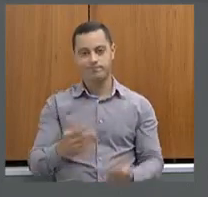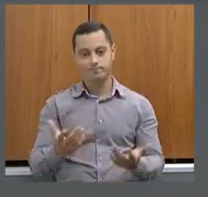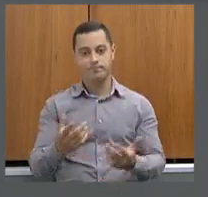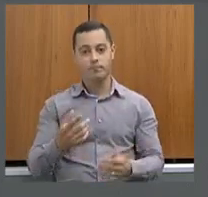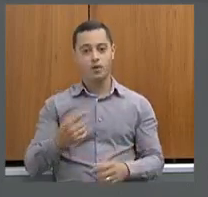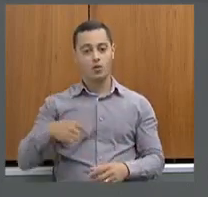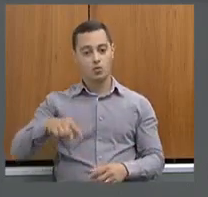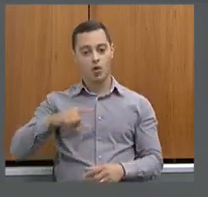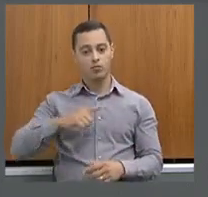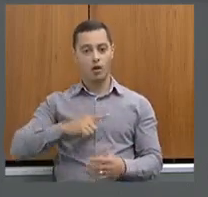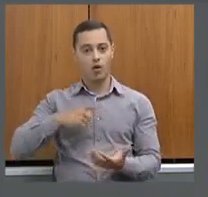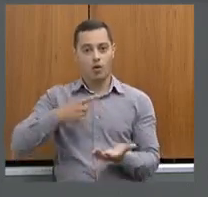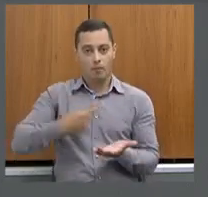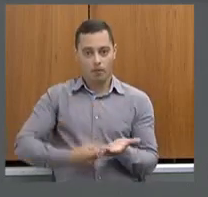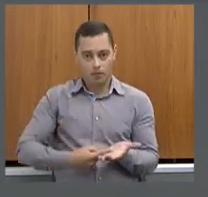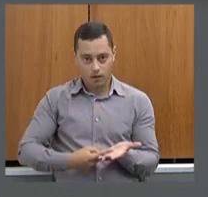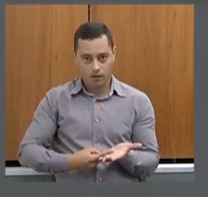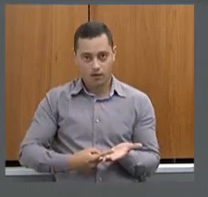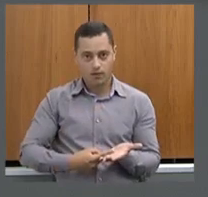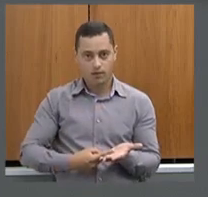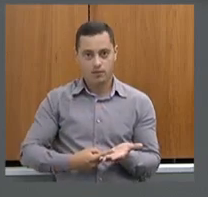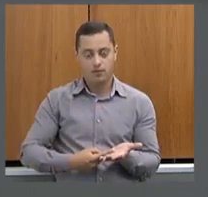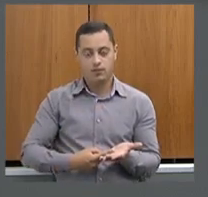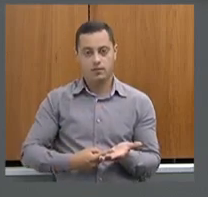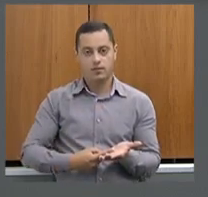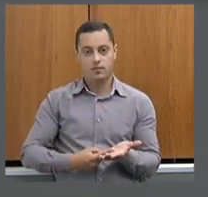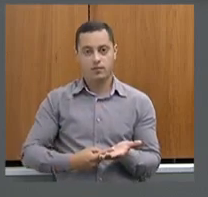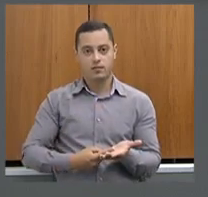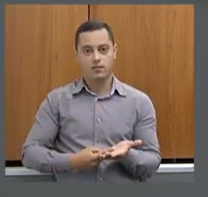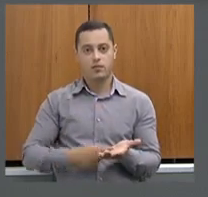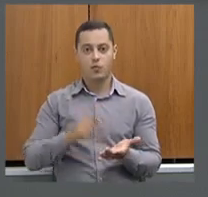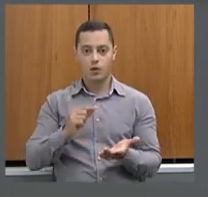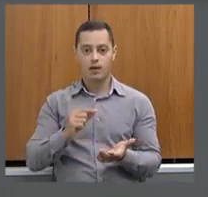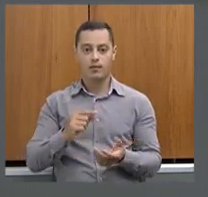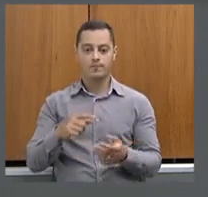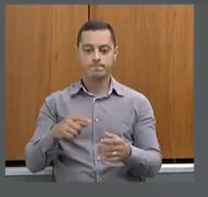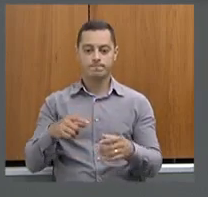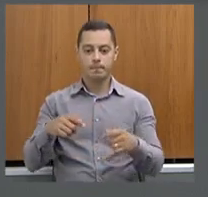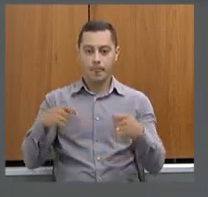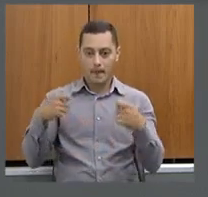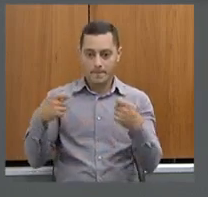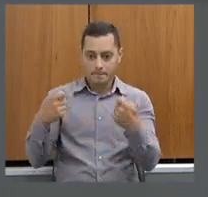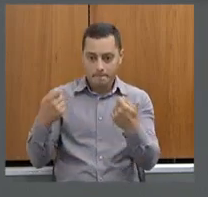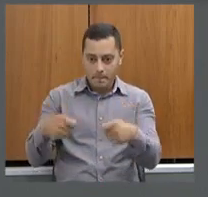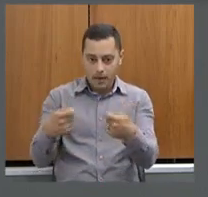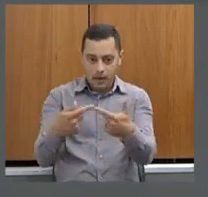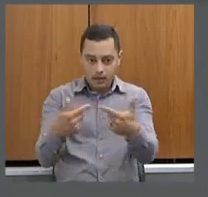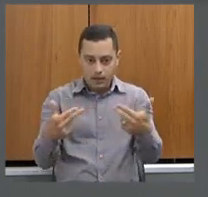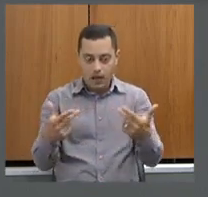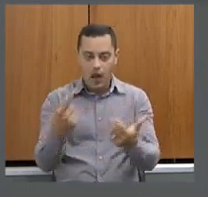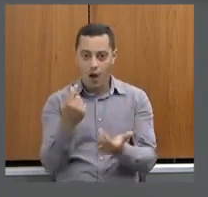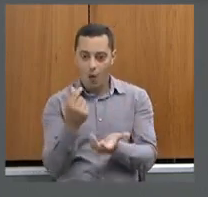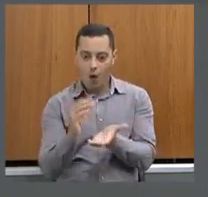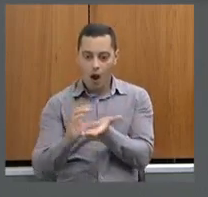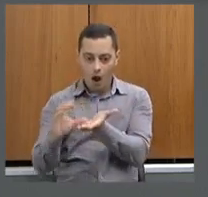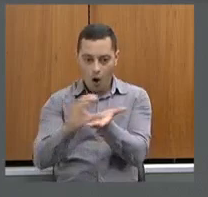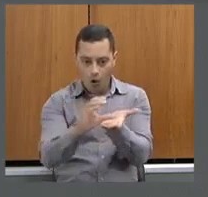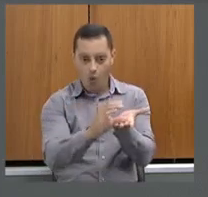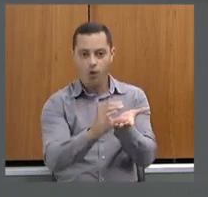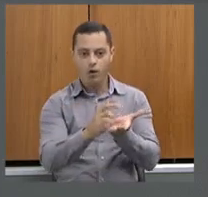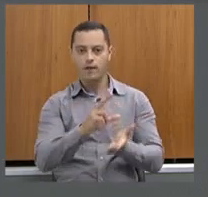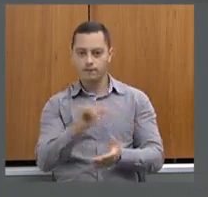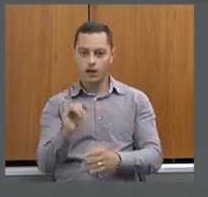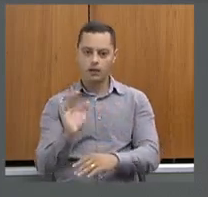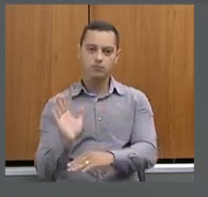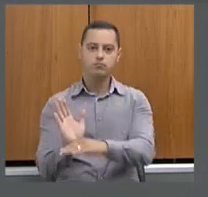aqui o nosso compromisso tá de estar alocando recursos já colocamos já tem recurso alocado para construção em Itaobim e